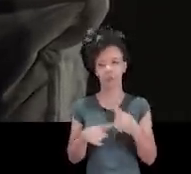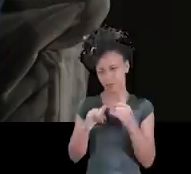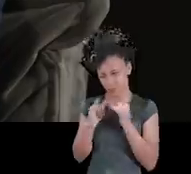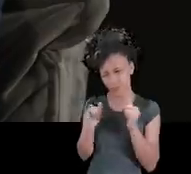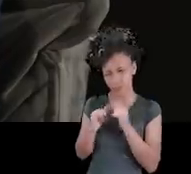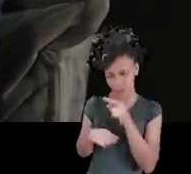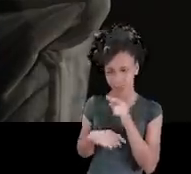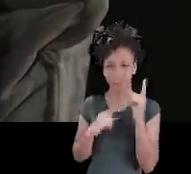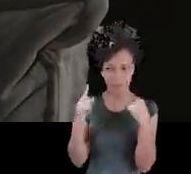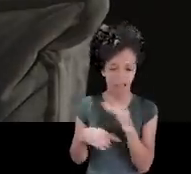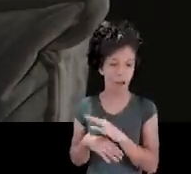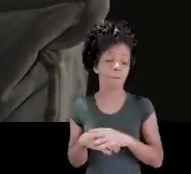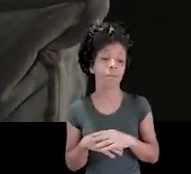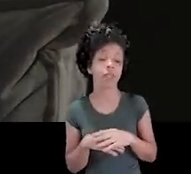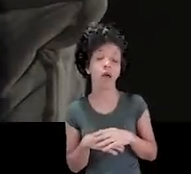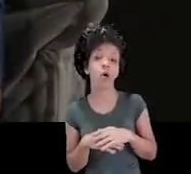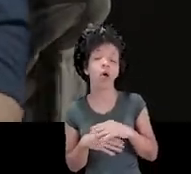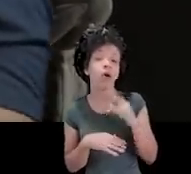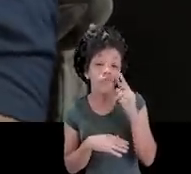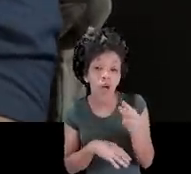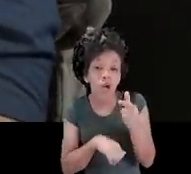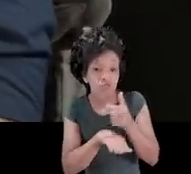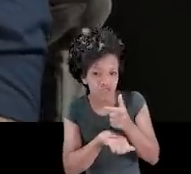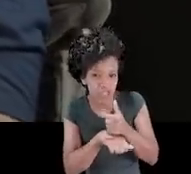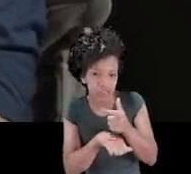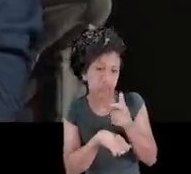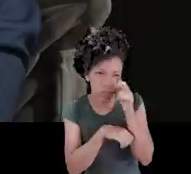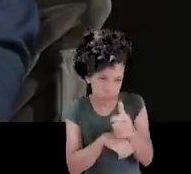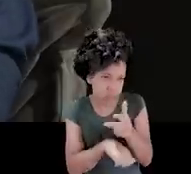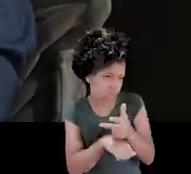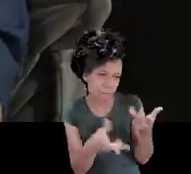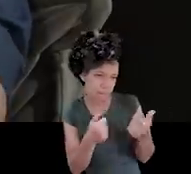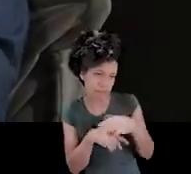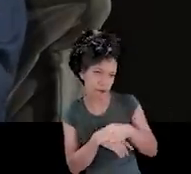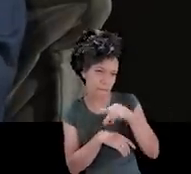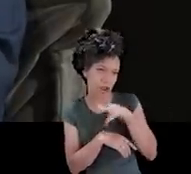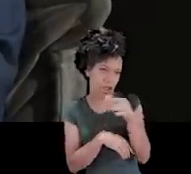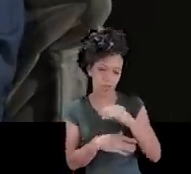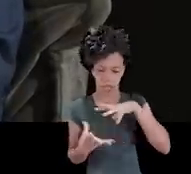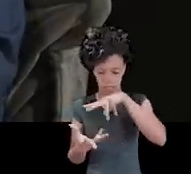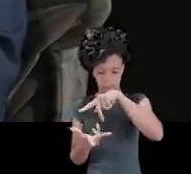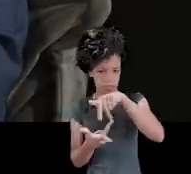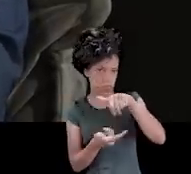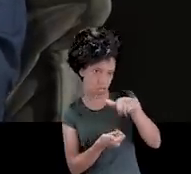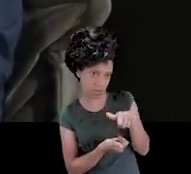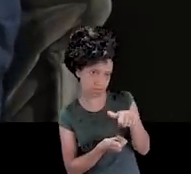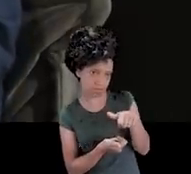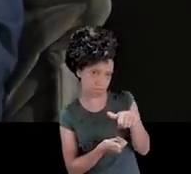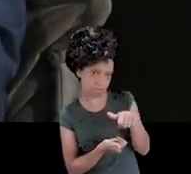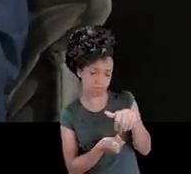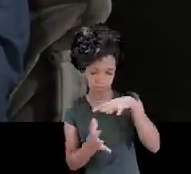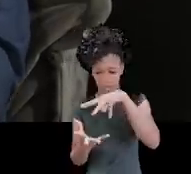energia. Eu fui ver uma vez um vídeo. É maravilhoso esse vídeo, Marcão. Mostra aqui a Terra. Aí mostra